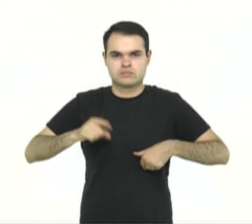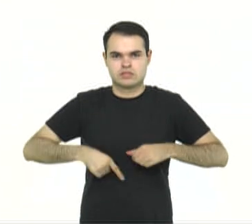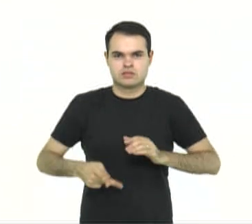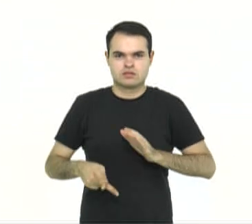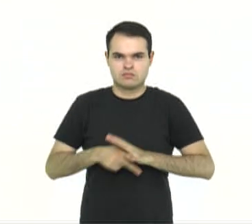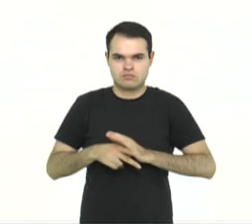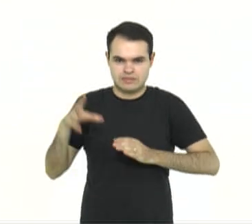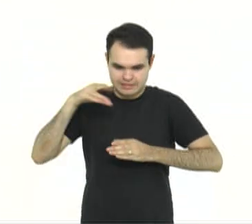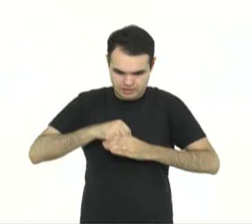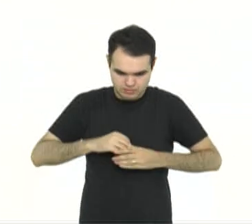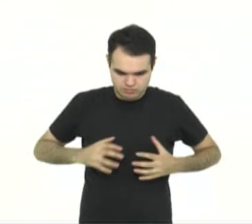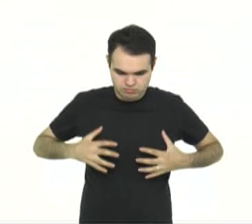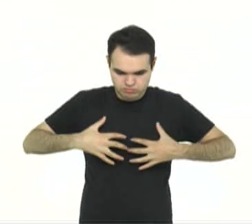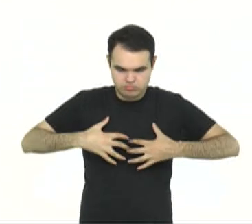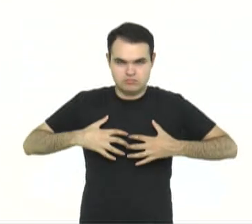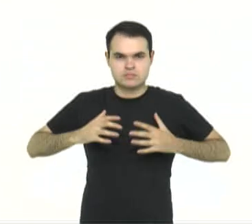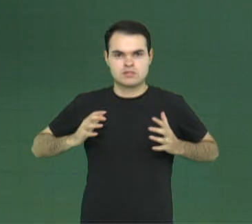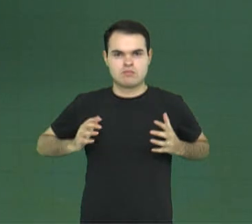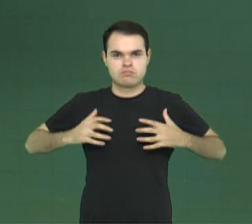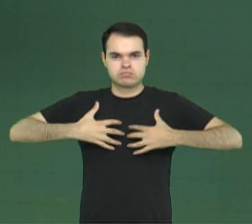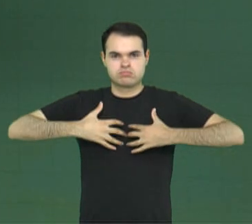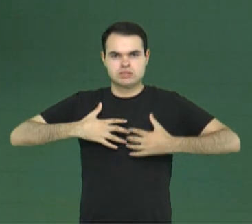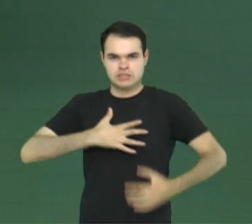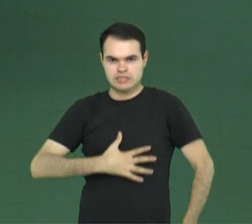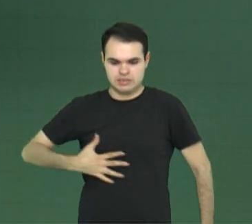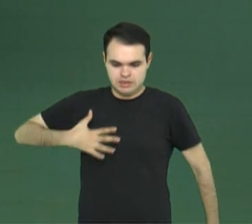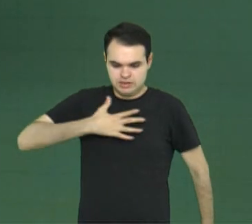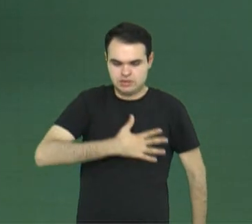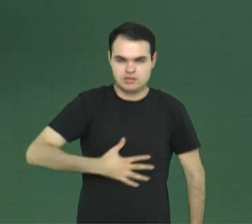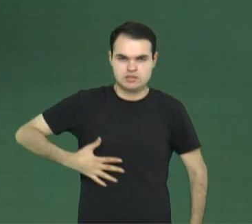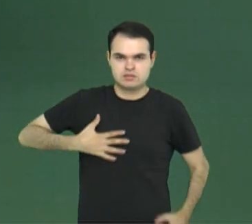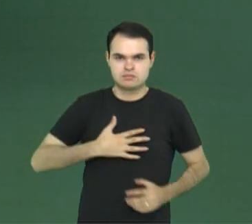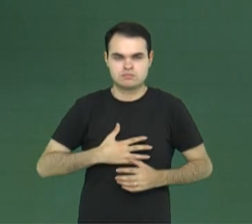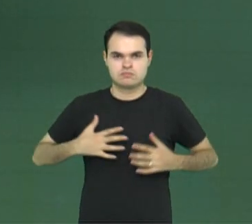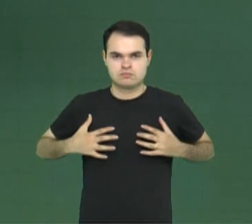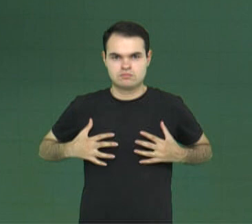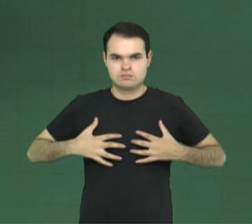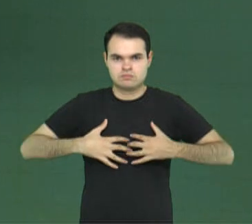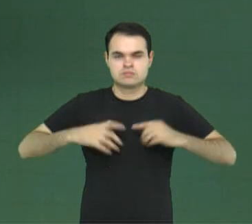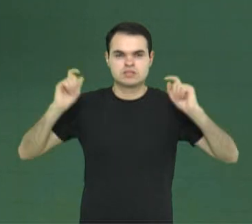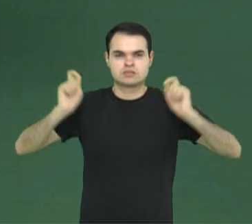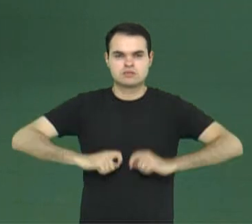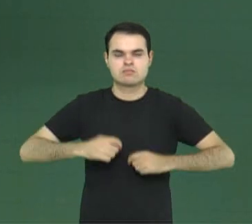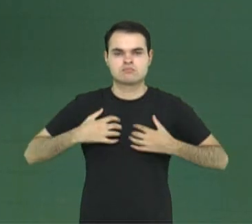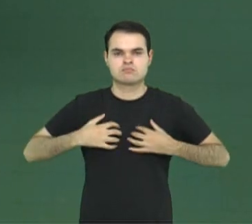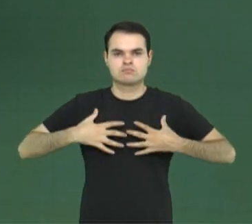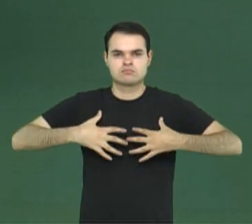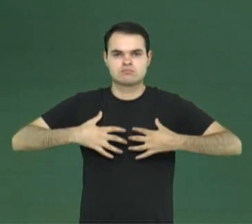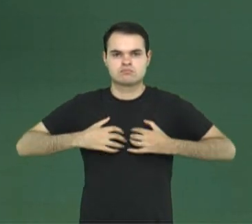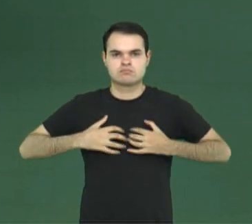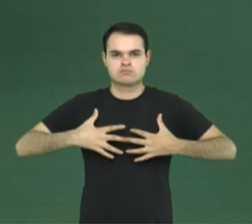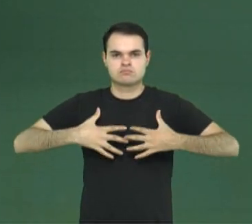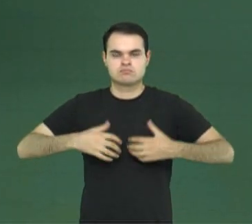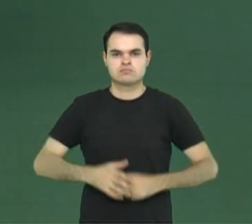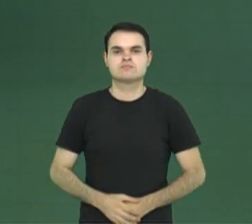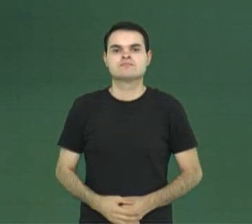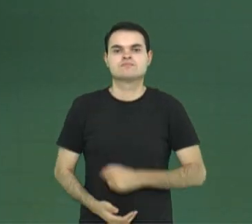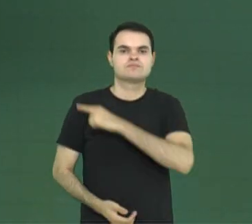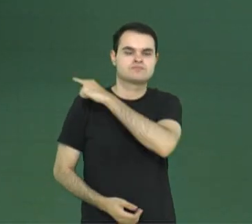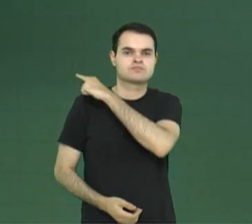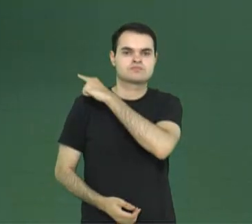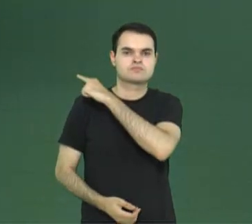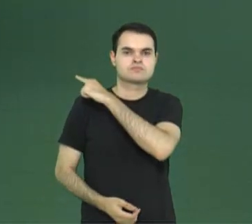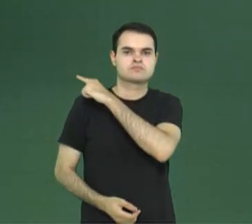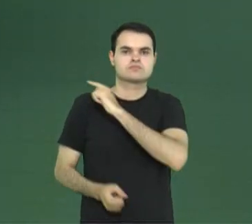intercostais, da região torácica, para que aconteça a respiração. Tá? E aqui nós já temos o pulmão de mamífero,